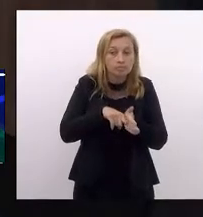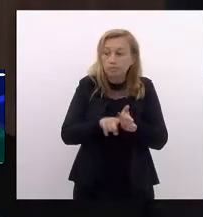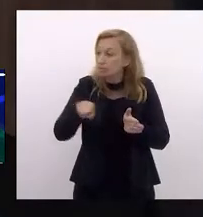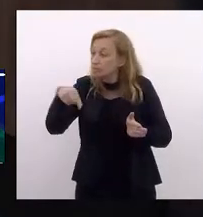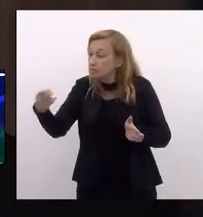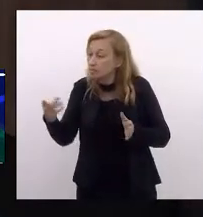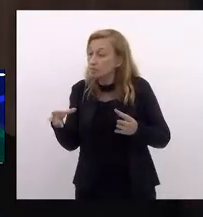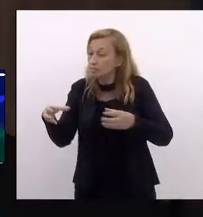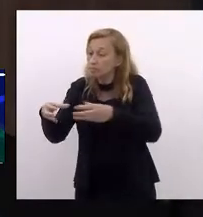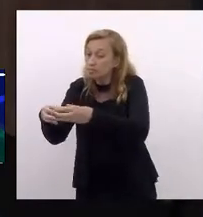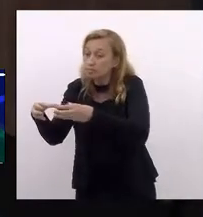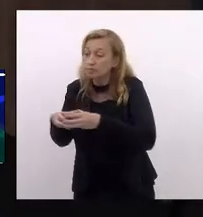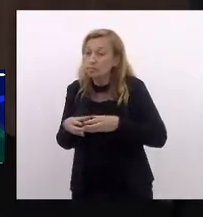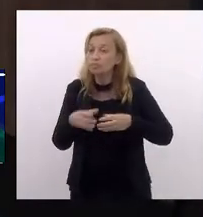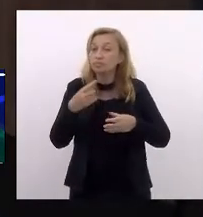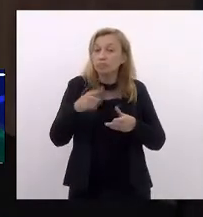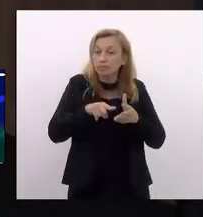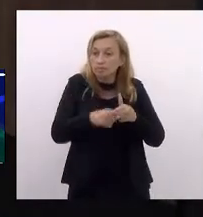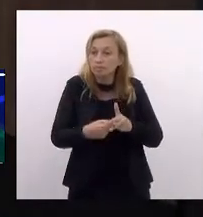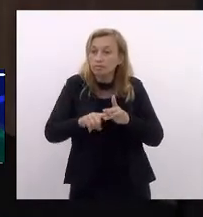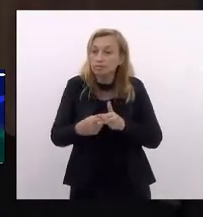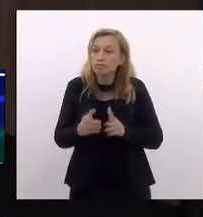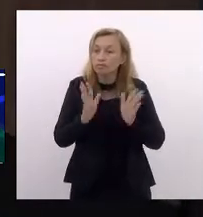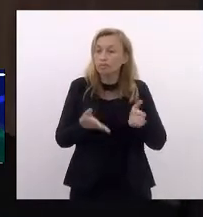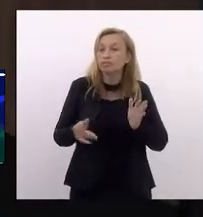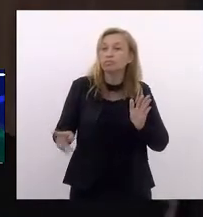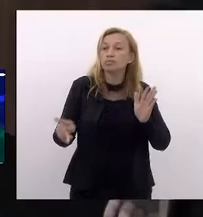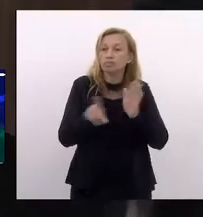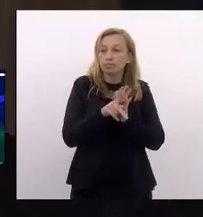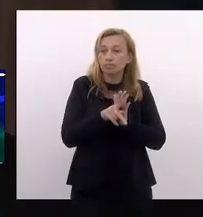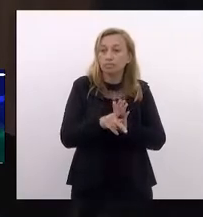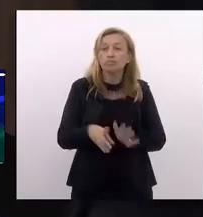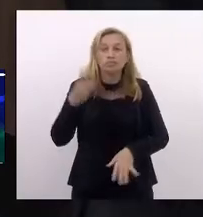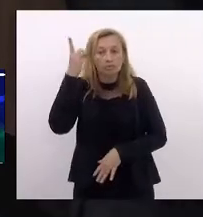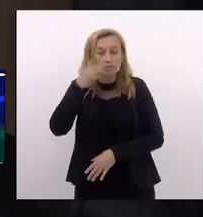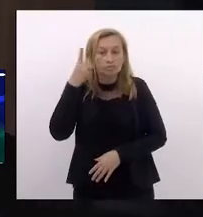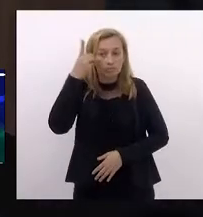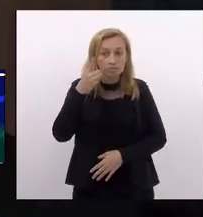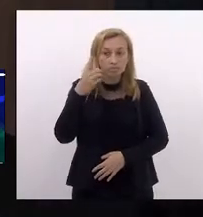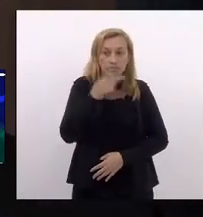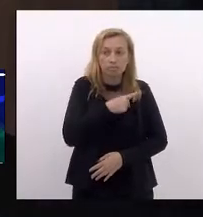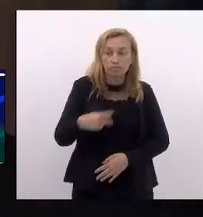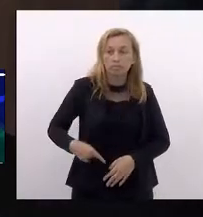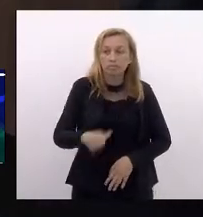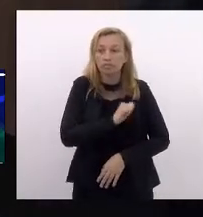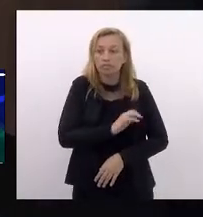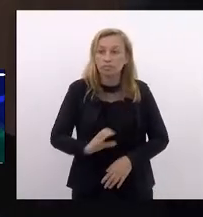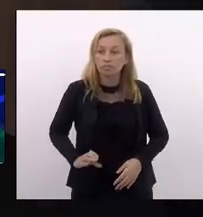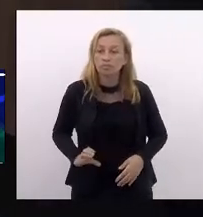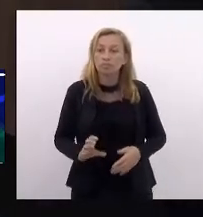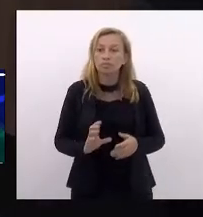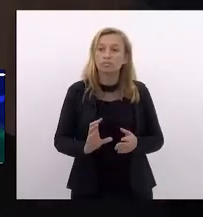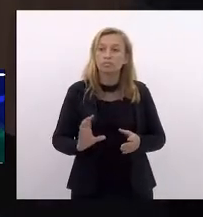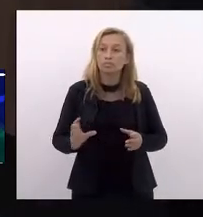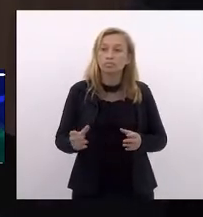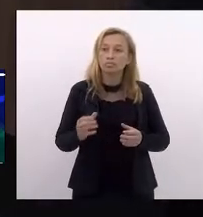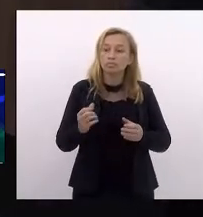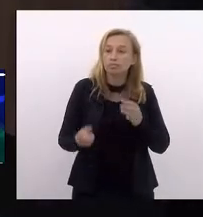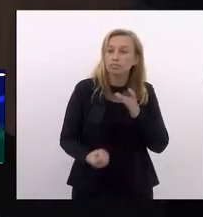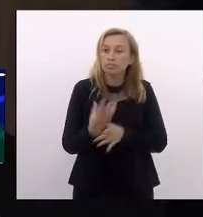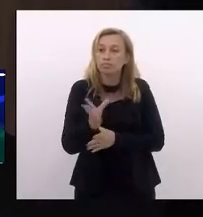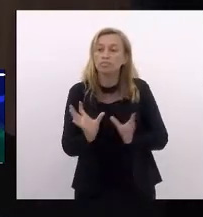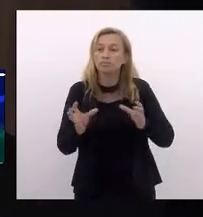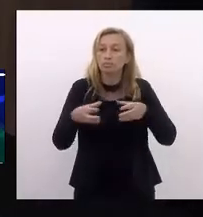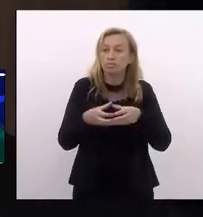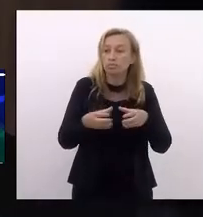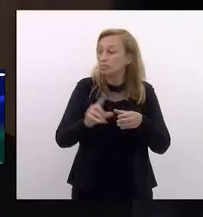esses outros comitês e ajustamos hoje o projeto Deputado Presidente André Ceciliano a construção